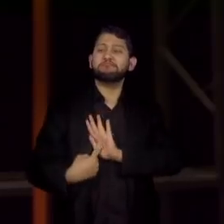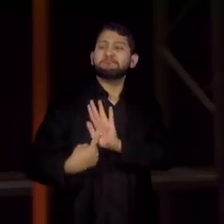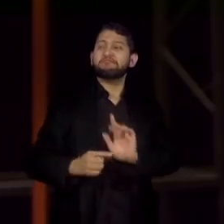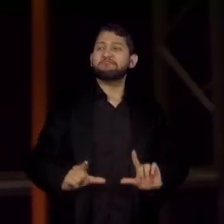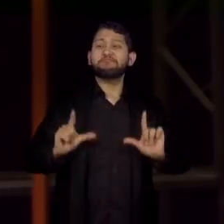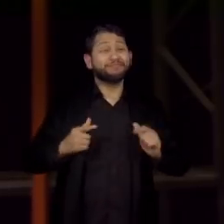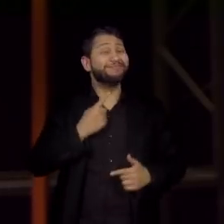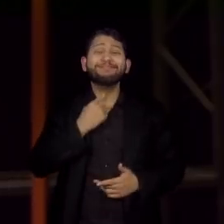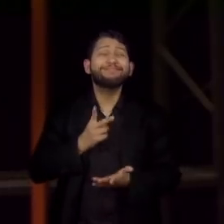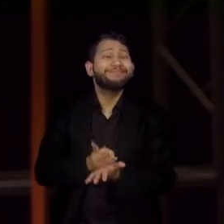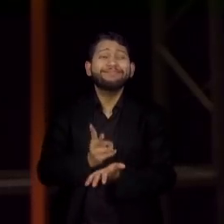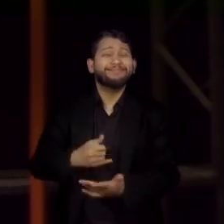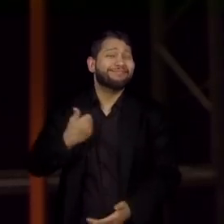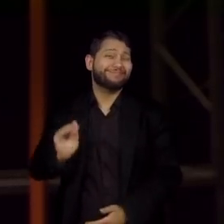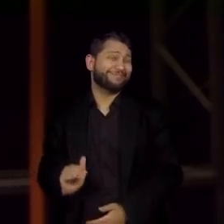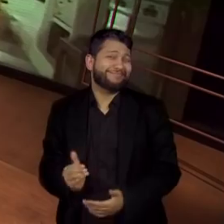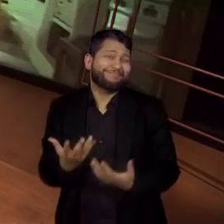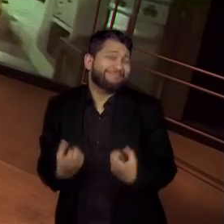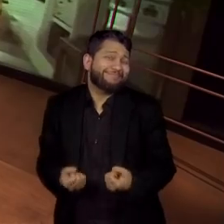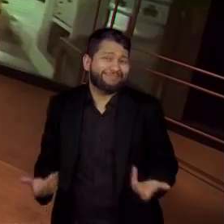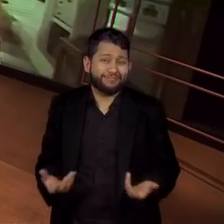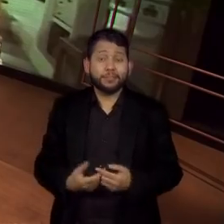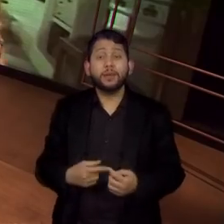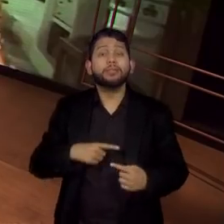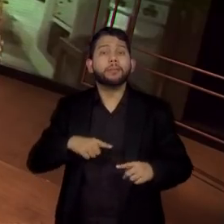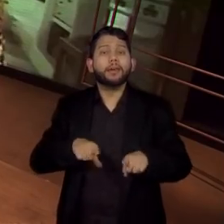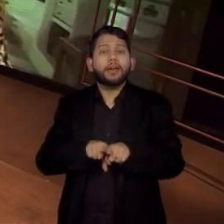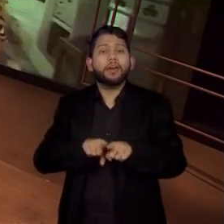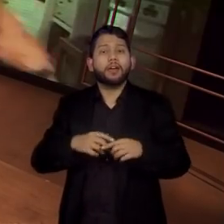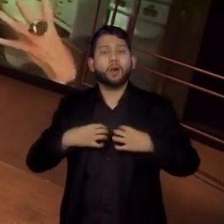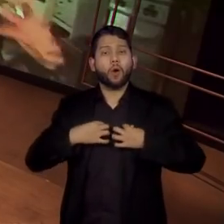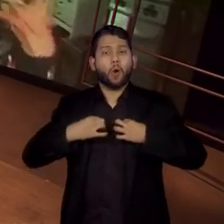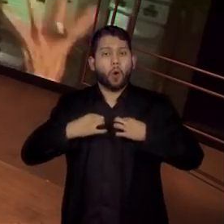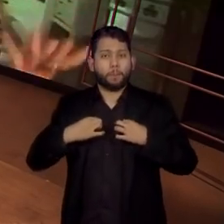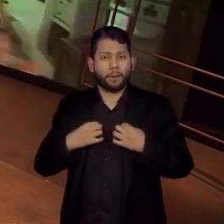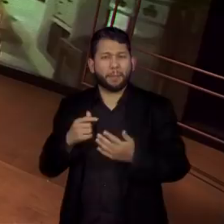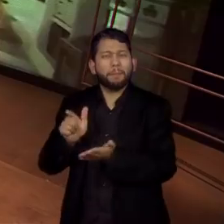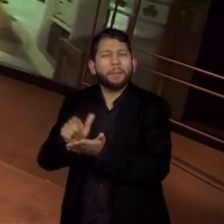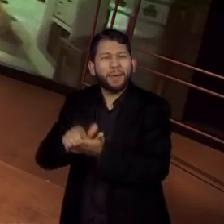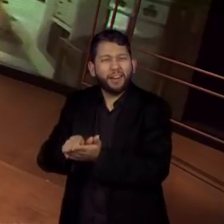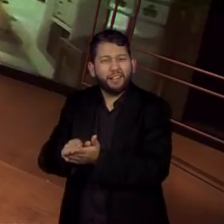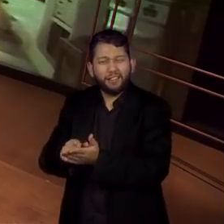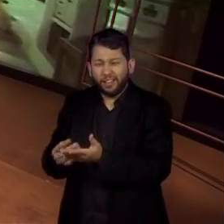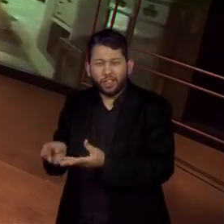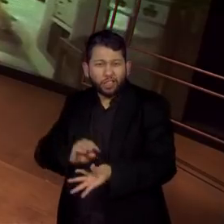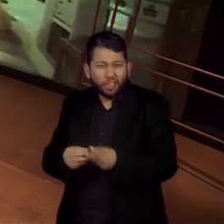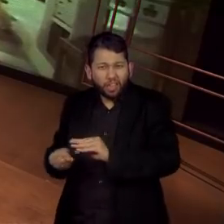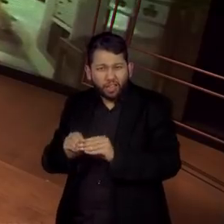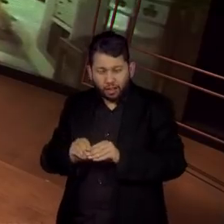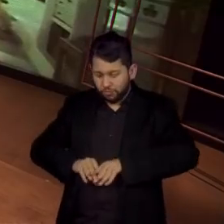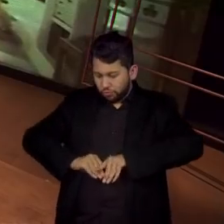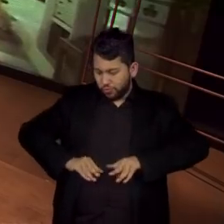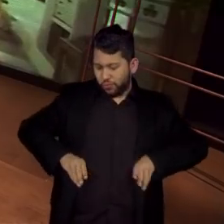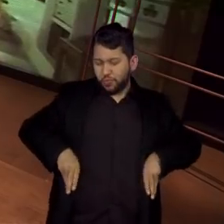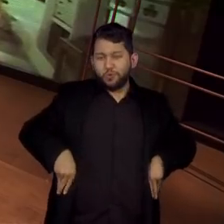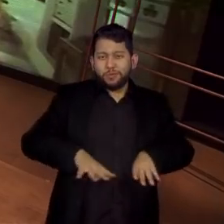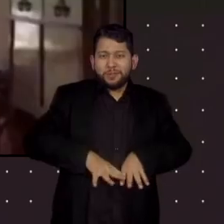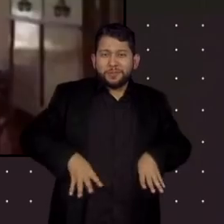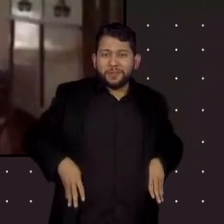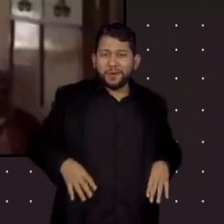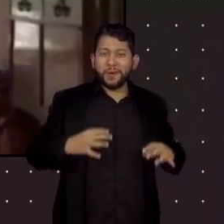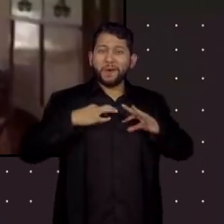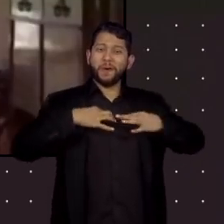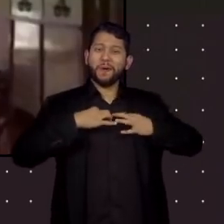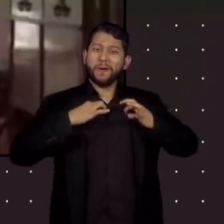Eu comecei a fazer mais coisas, fazer roupas, né, com papel crepom, esse negócio todo, e achei interessante